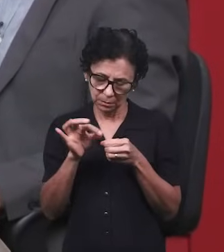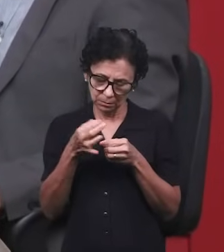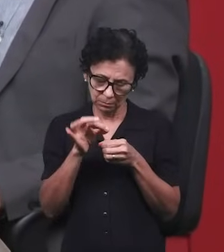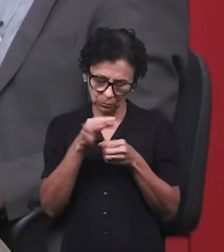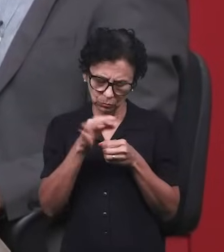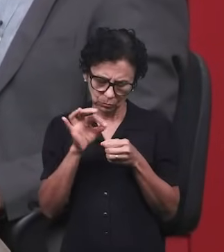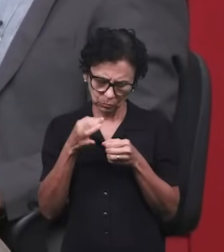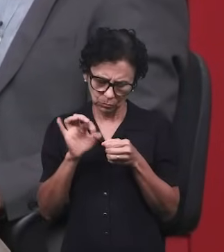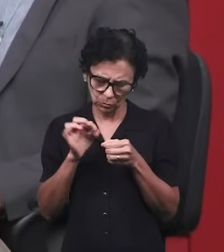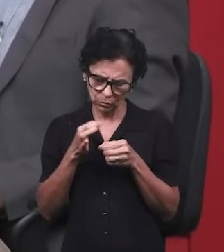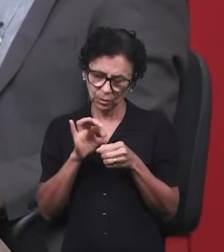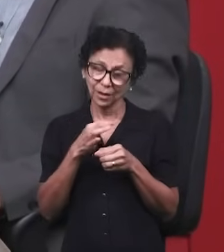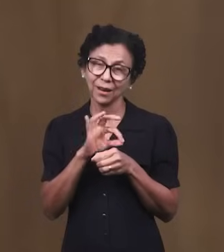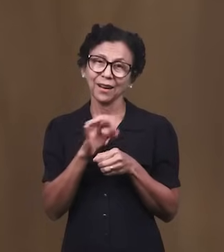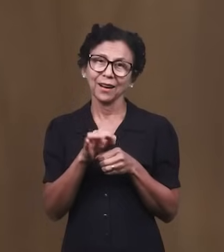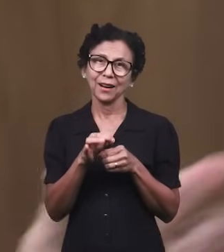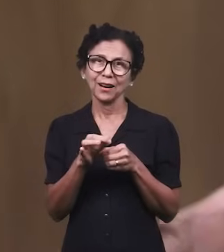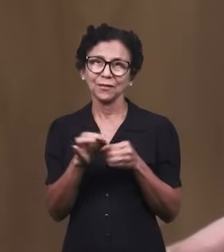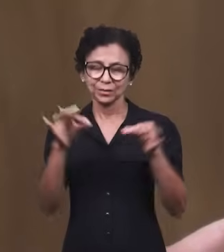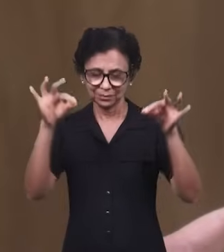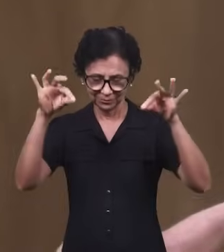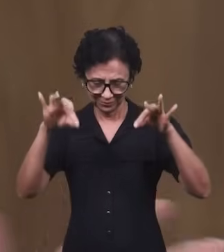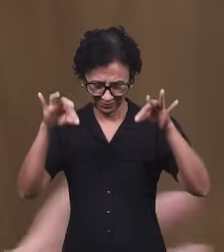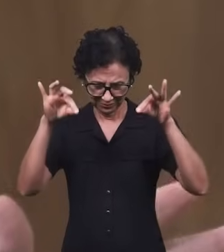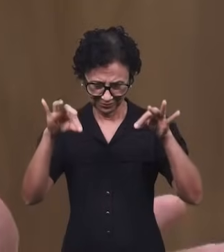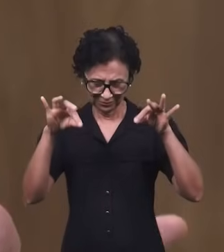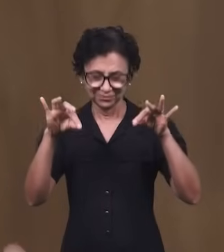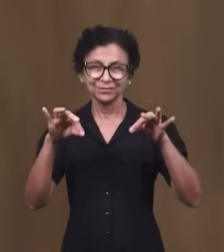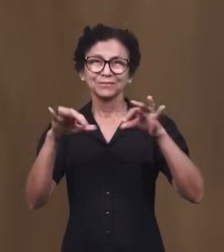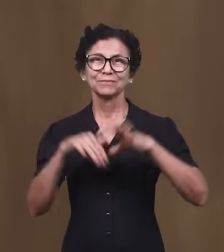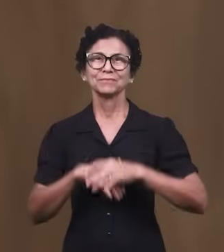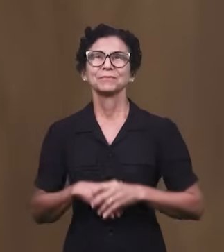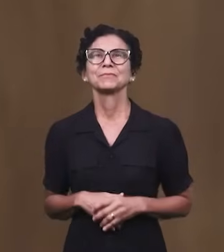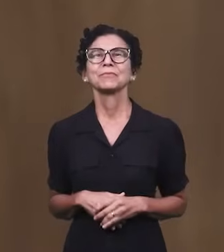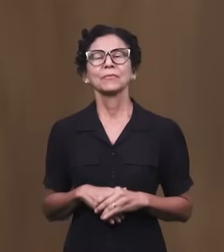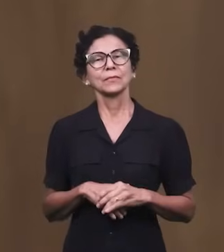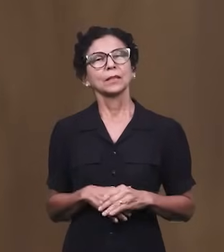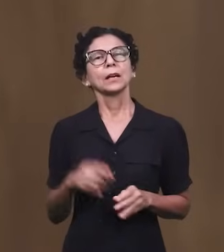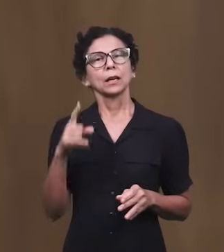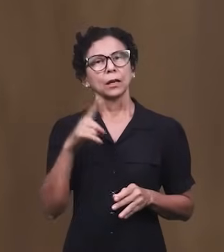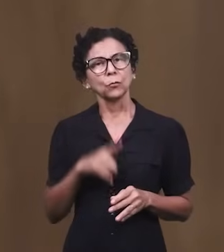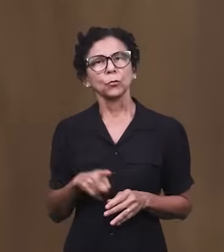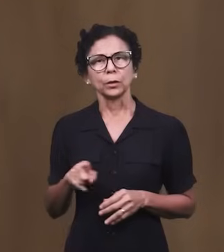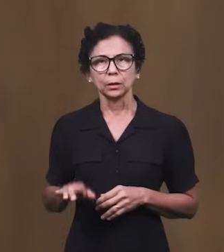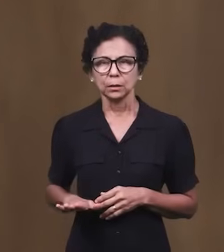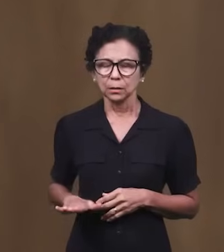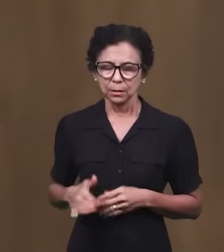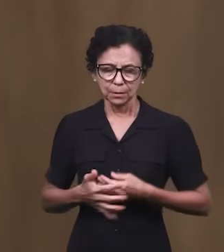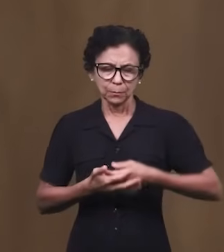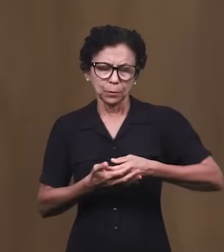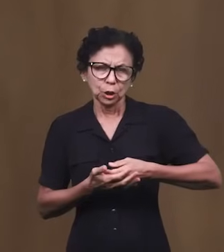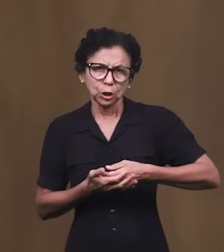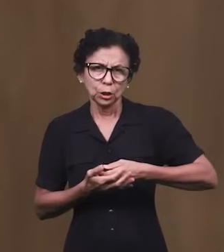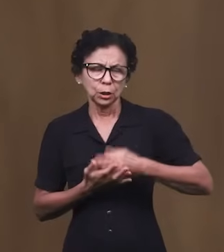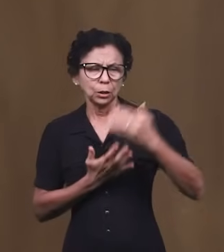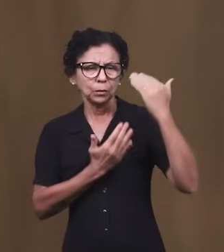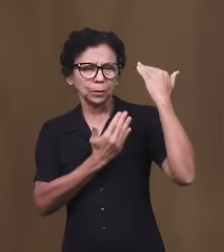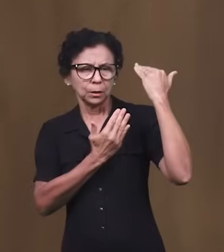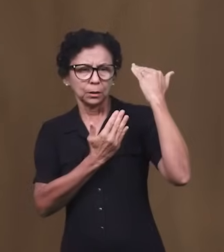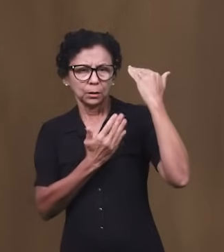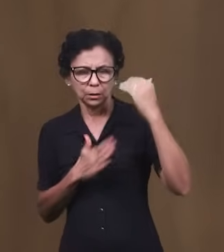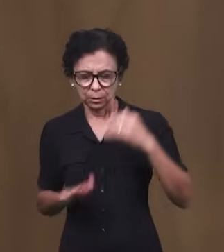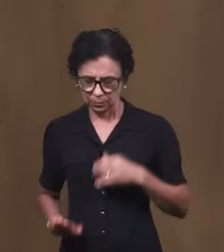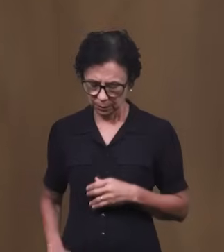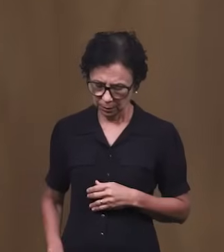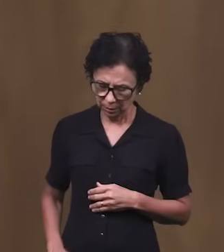porque é seu filho, mas não é só porque nasceu, não, você tem que acompanhar. É criança, é intermediário, é adolescente, é